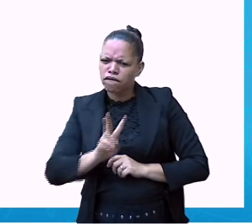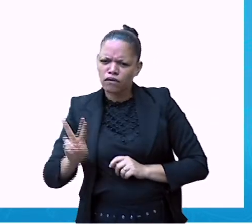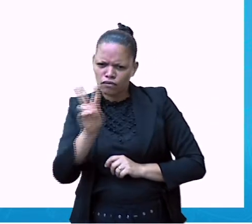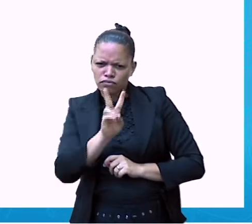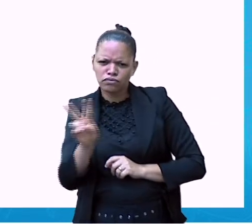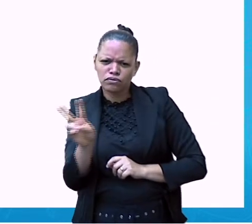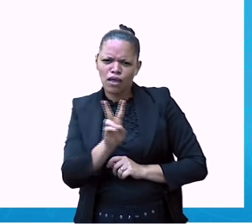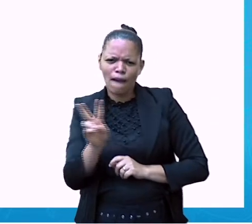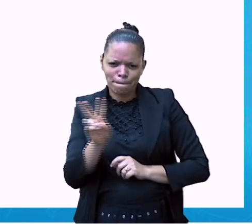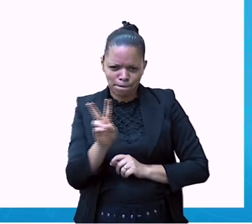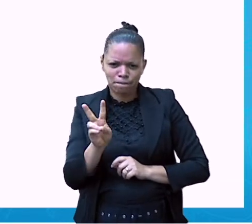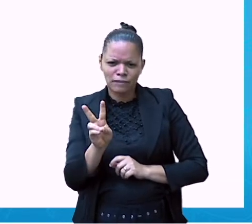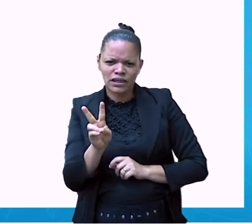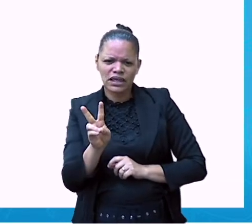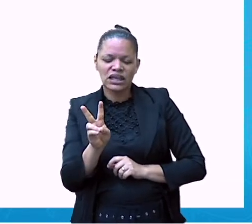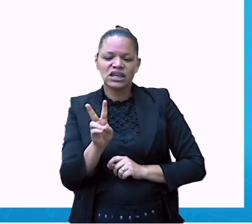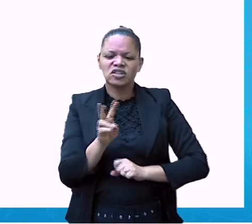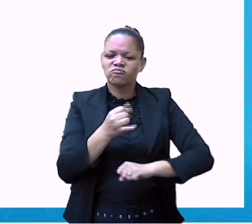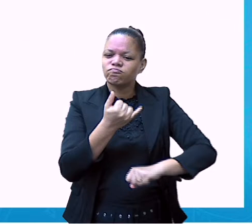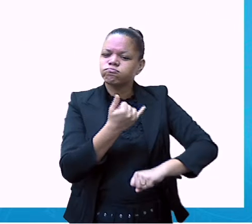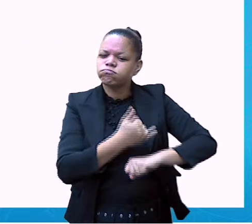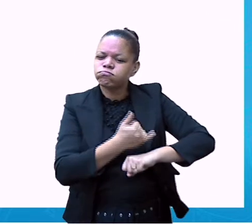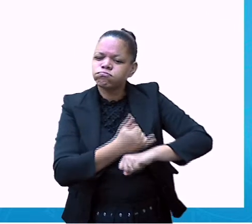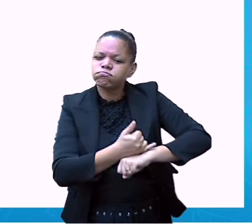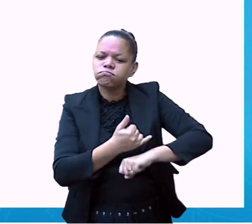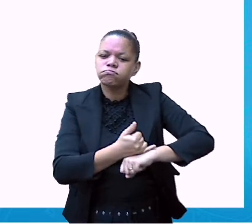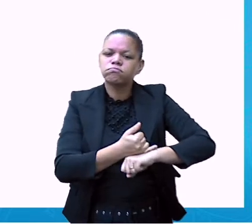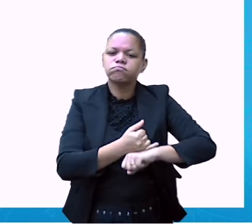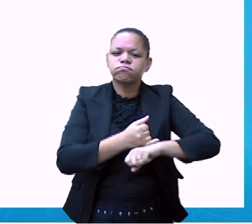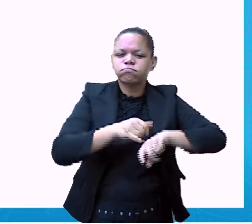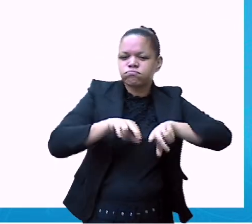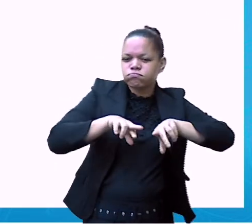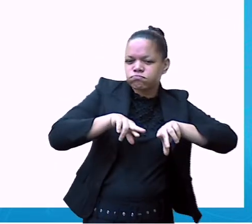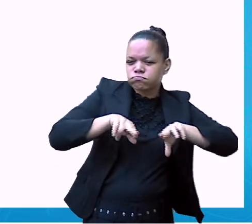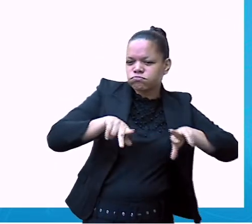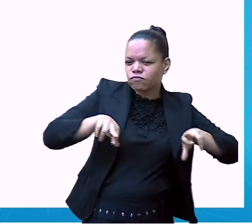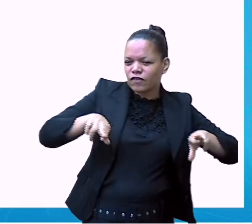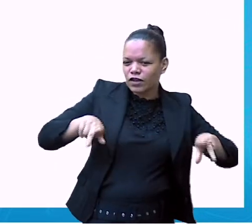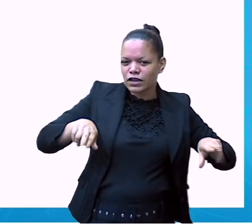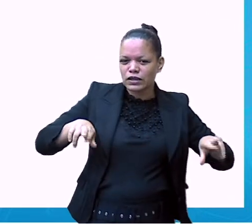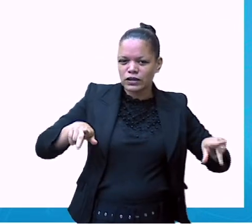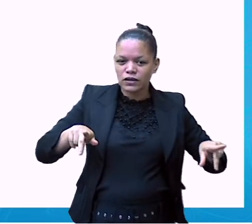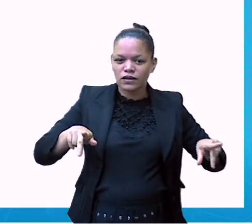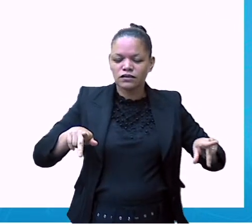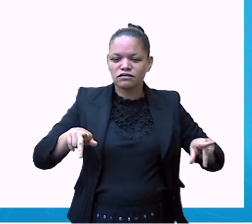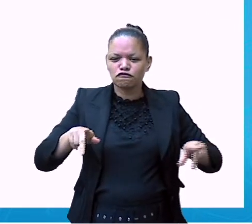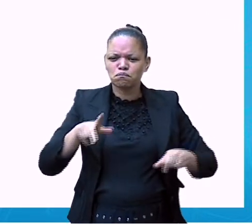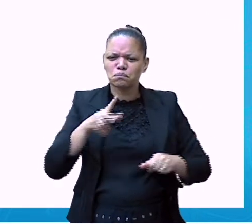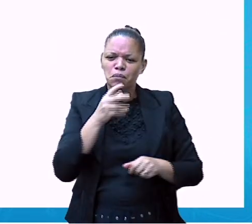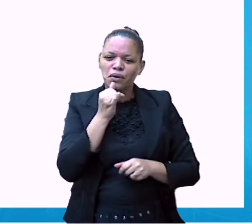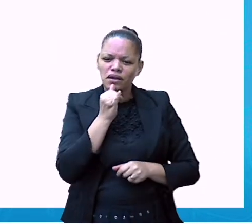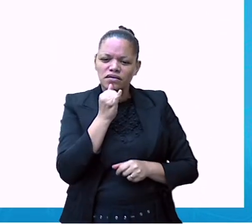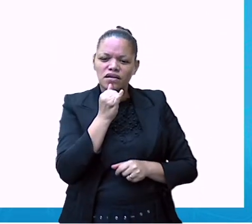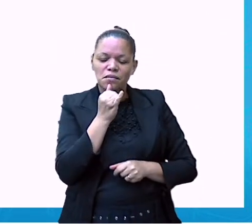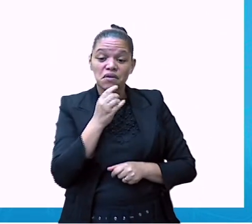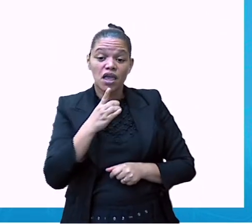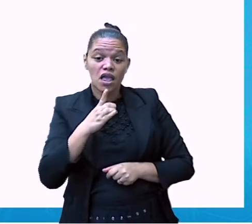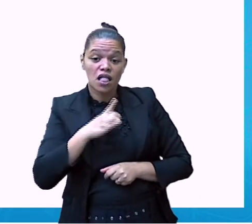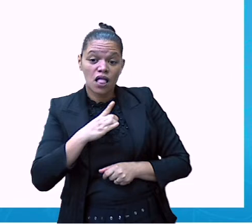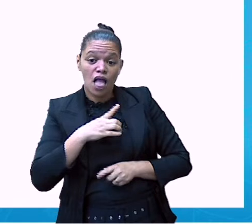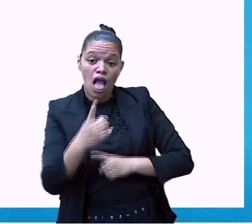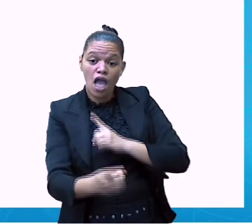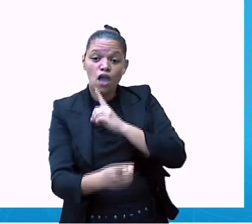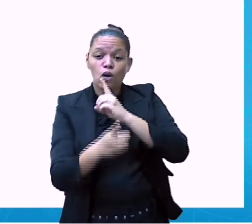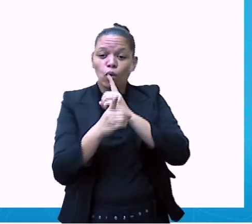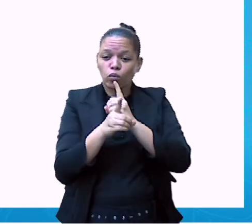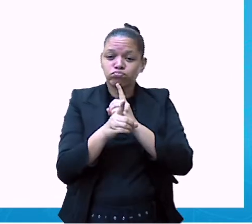vitaminas, minerais e de diferentes fibras alimentares, as frutas são fundamentais em uma